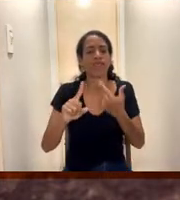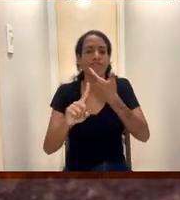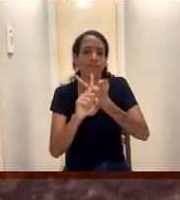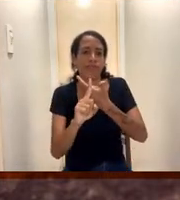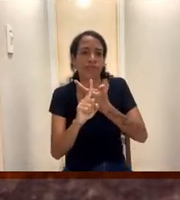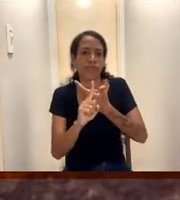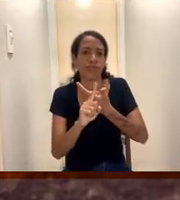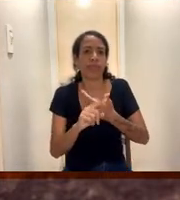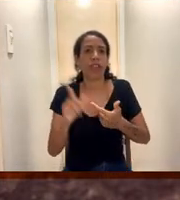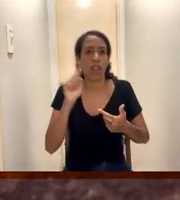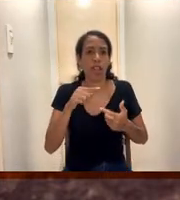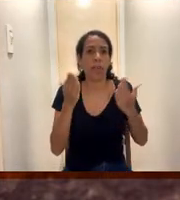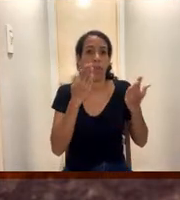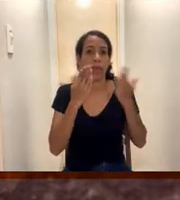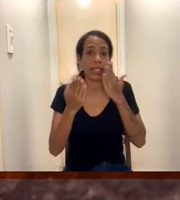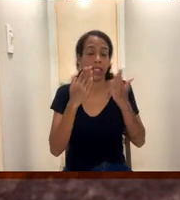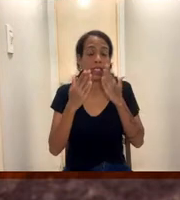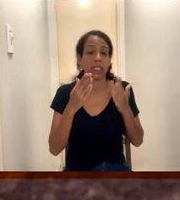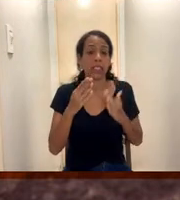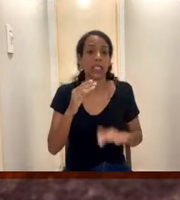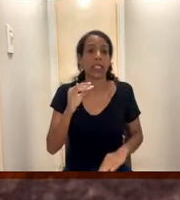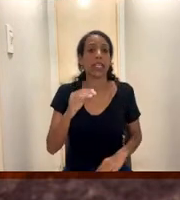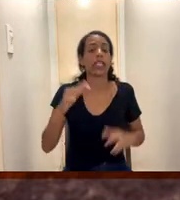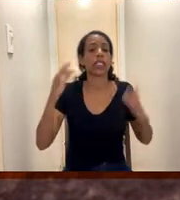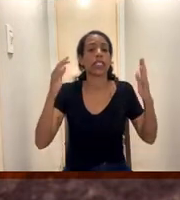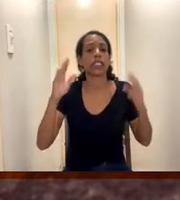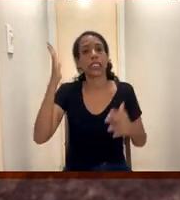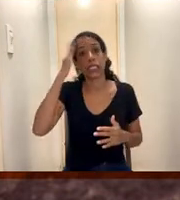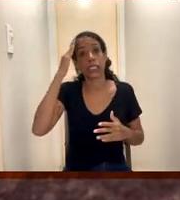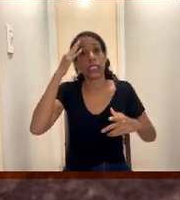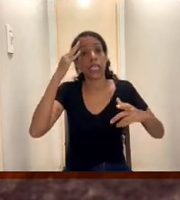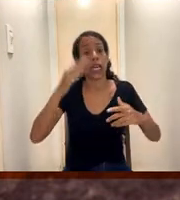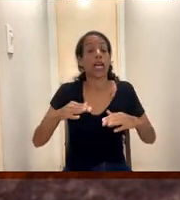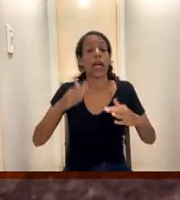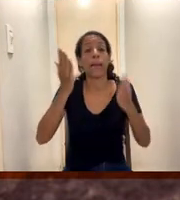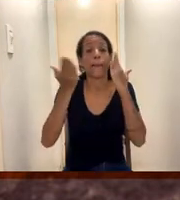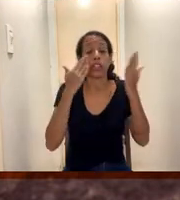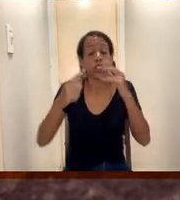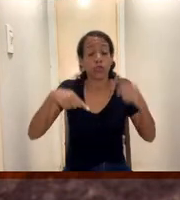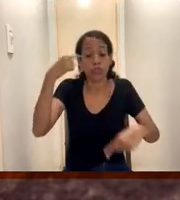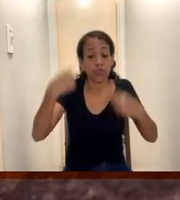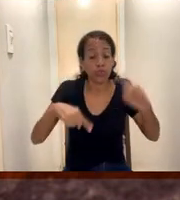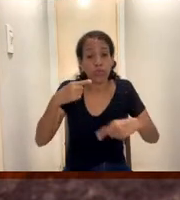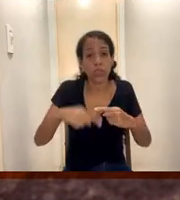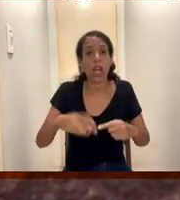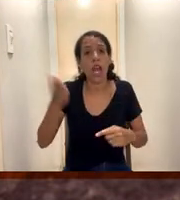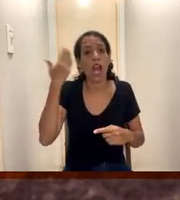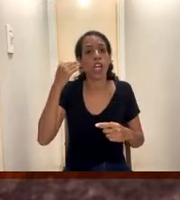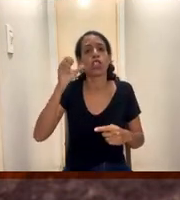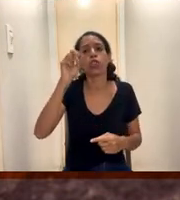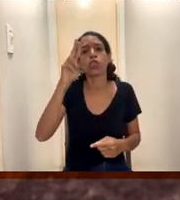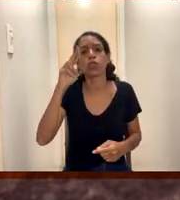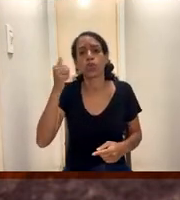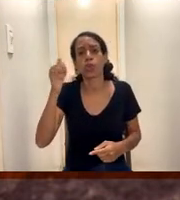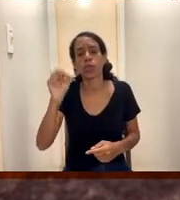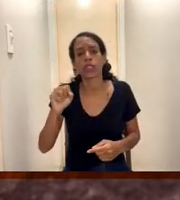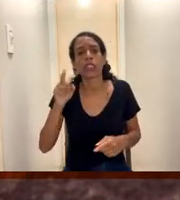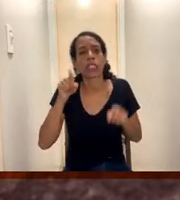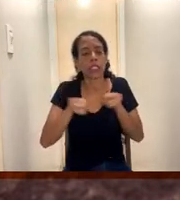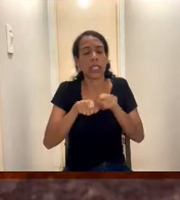ela é psicóloga, especialista em psicologia jurídica, foi psicóloga do SUAS e coordenadora da